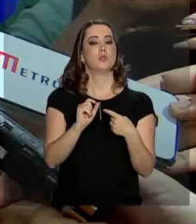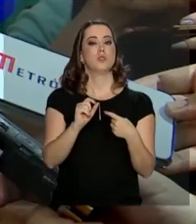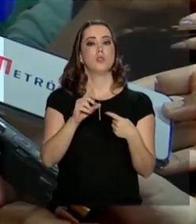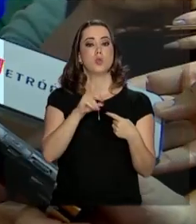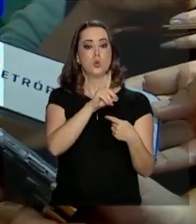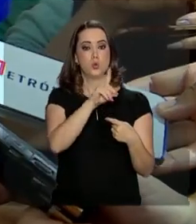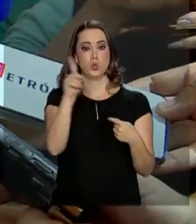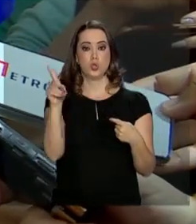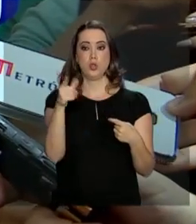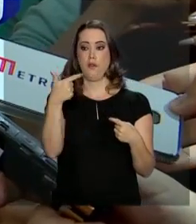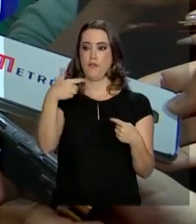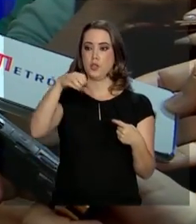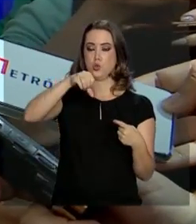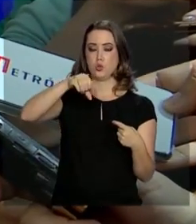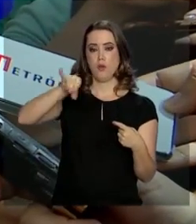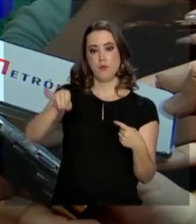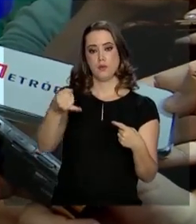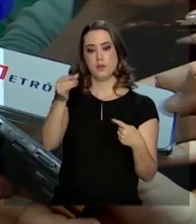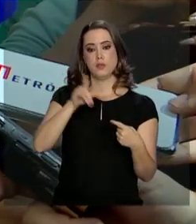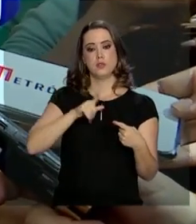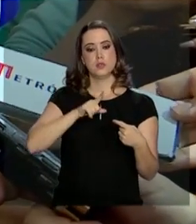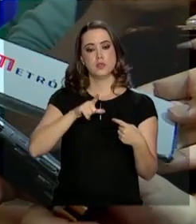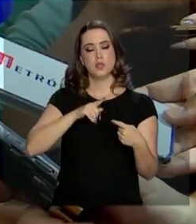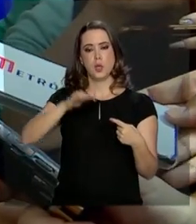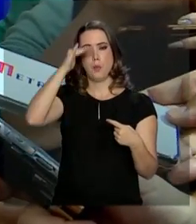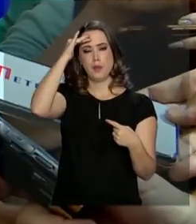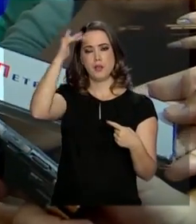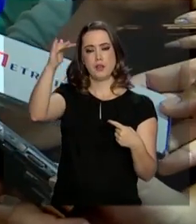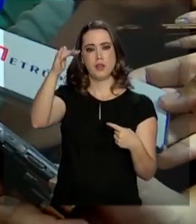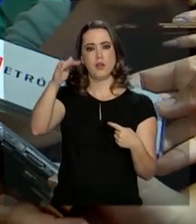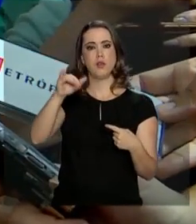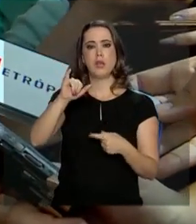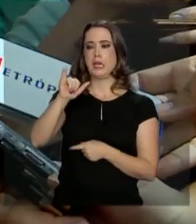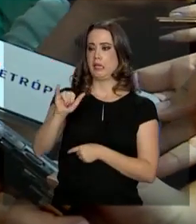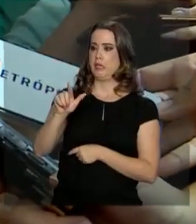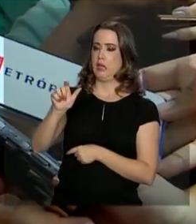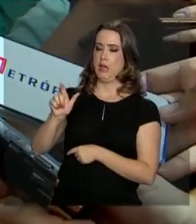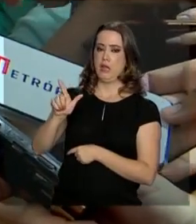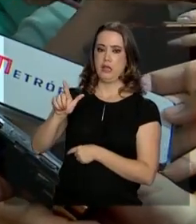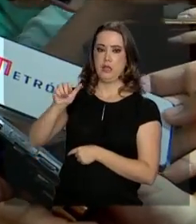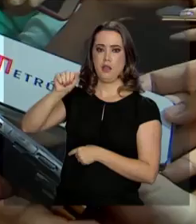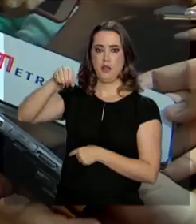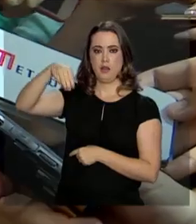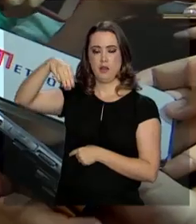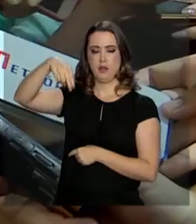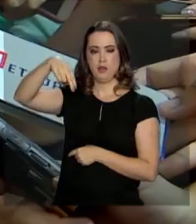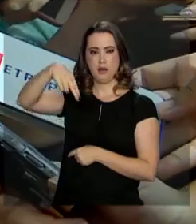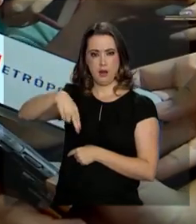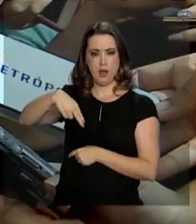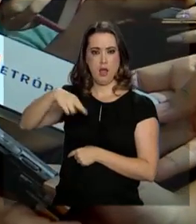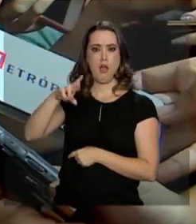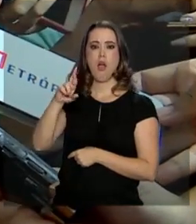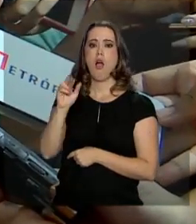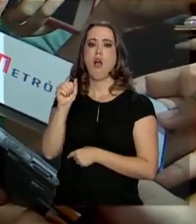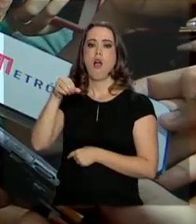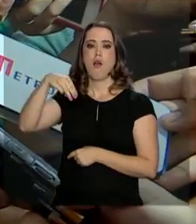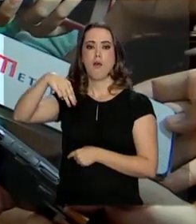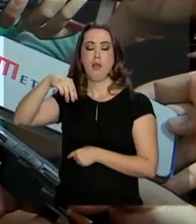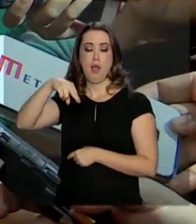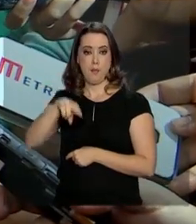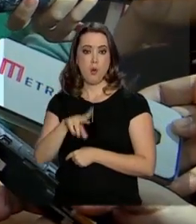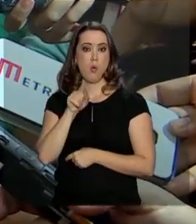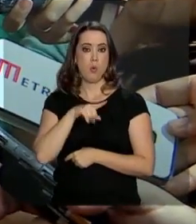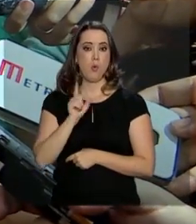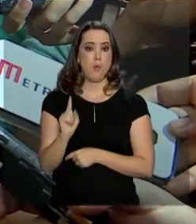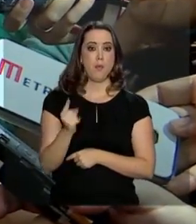29 de janeiro existe a homenagem ao Ilan Ramon. Ilan Ramon foi o primeiro astronauta israelense, ele era da minha turma